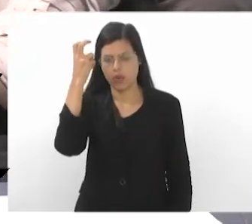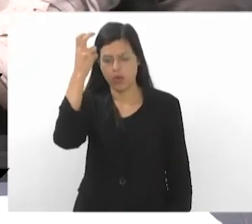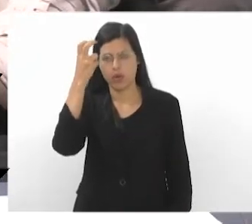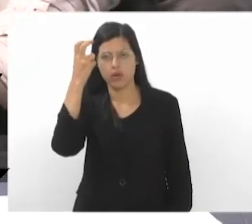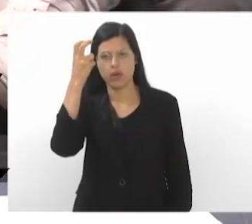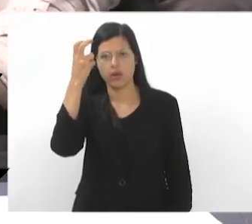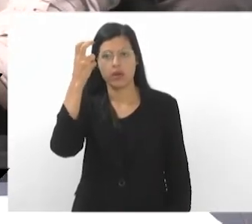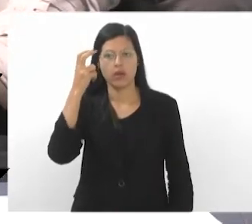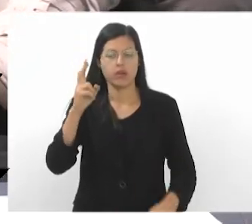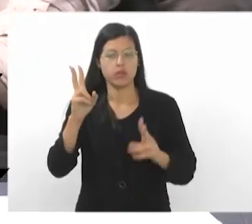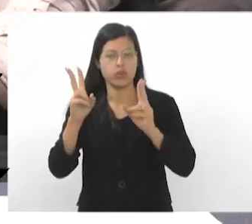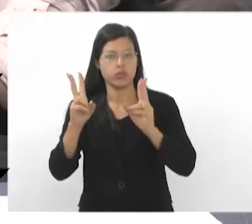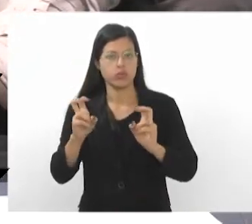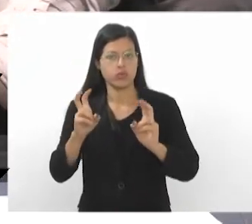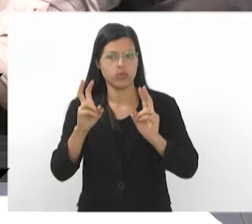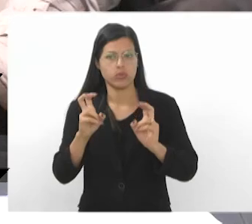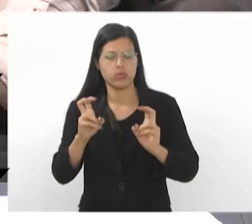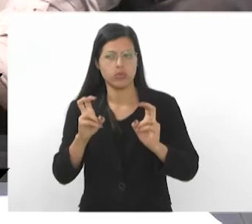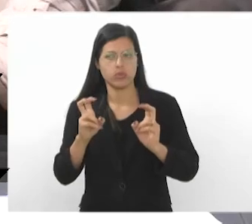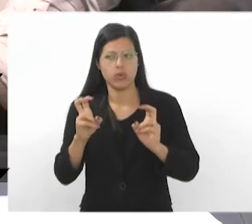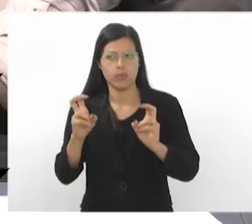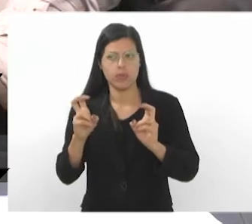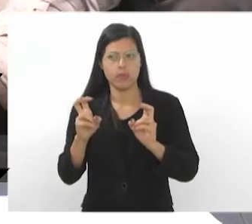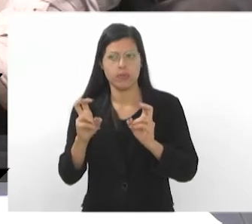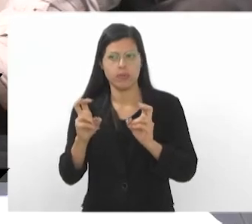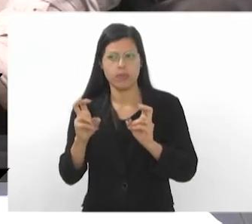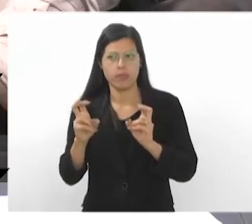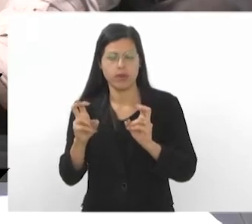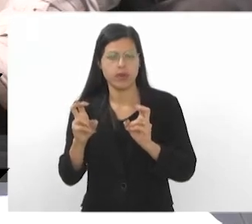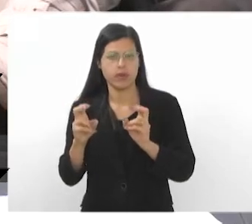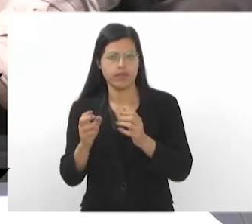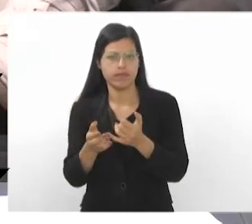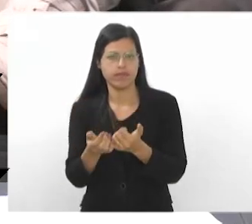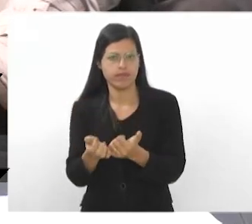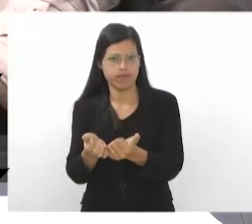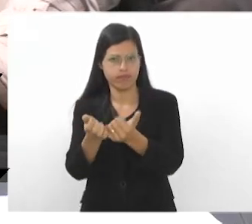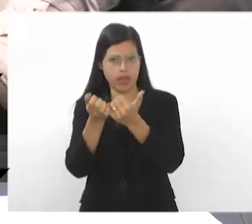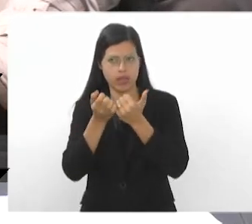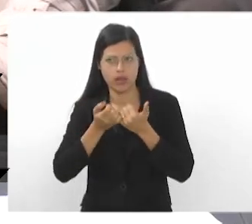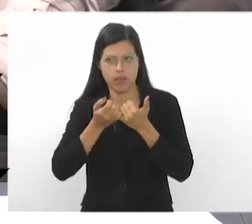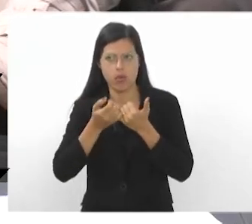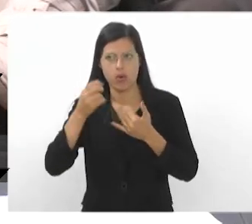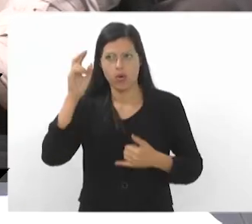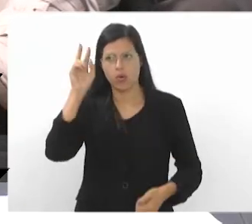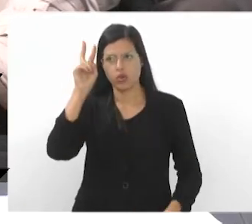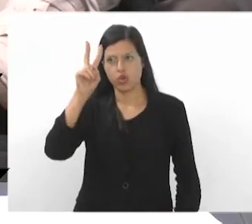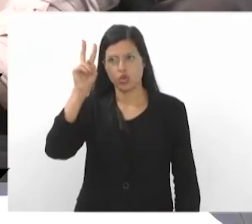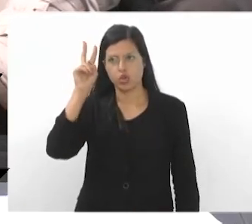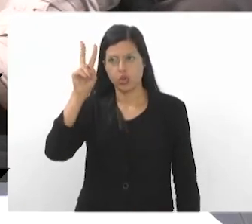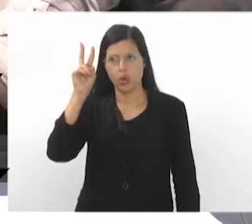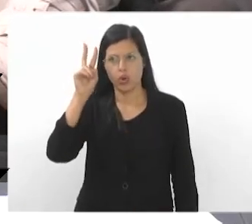sobre a questão do patrimônio histórico,